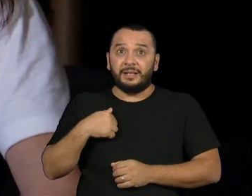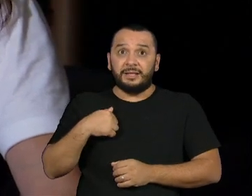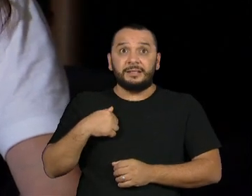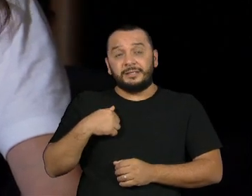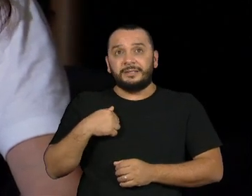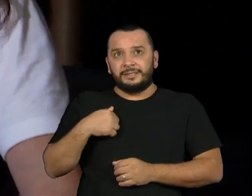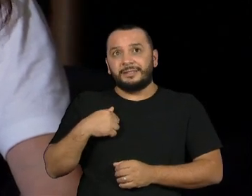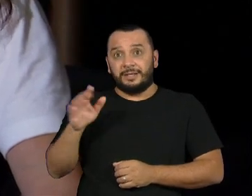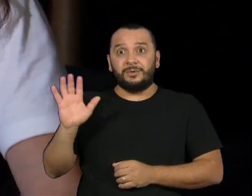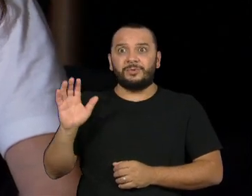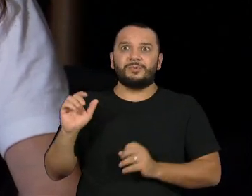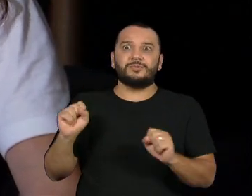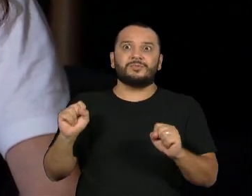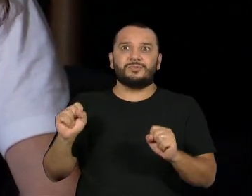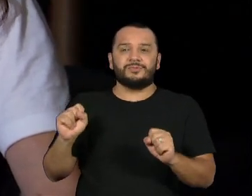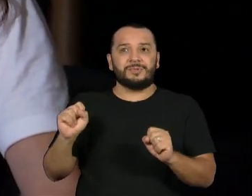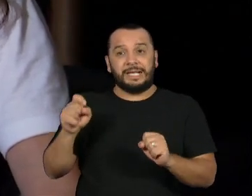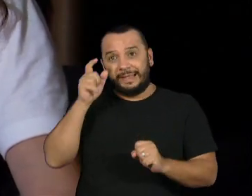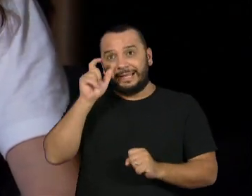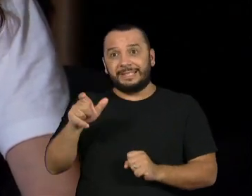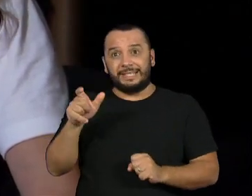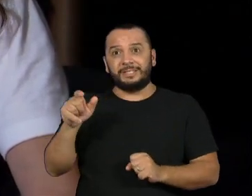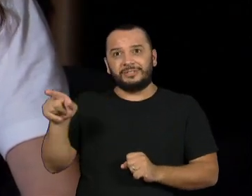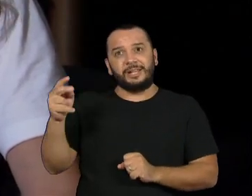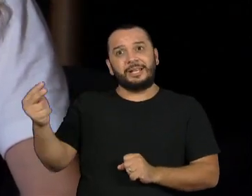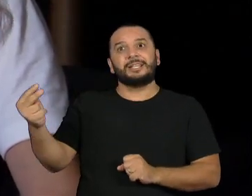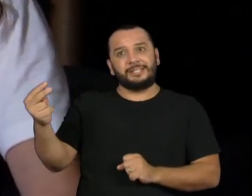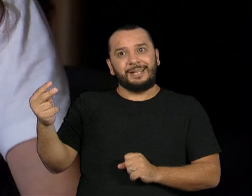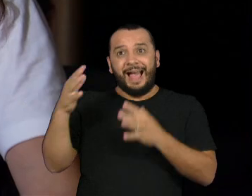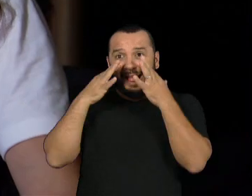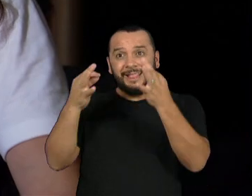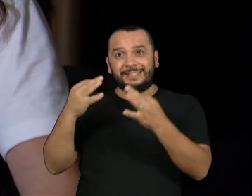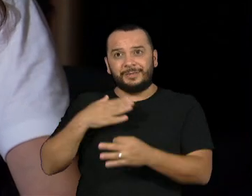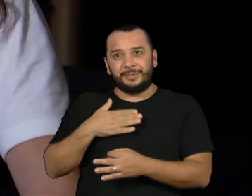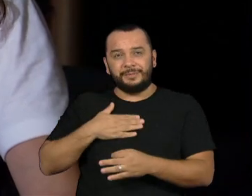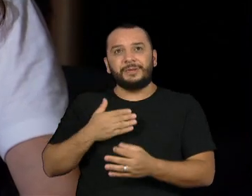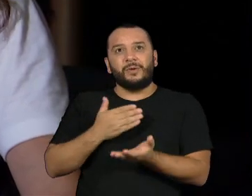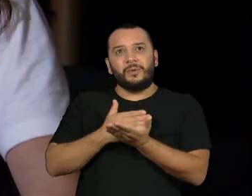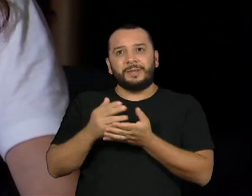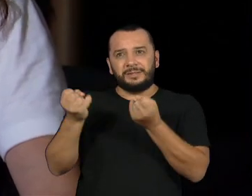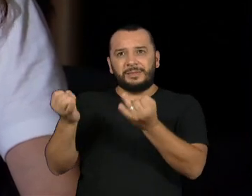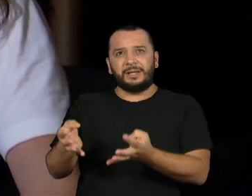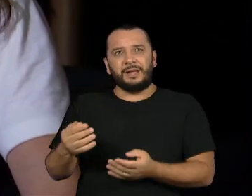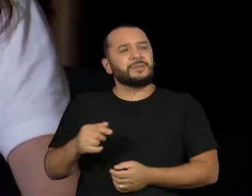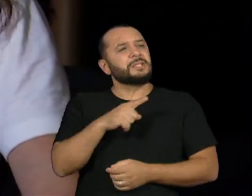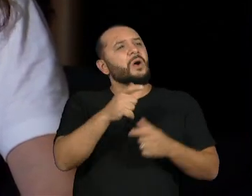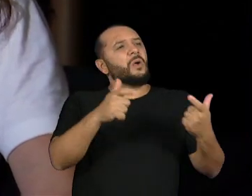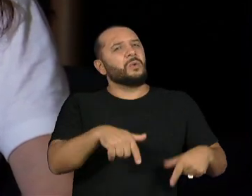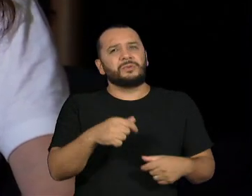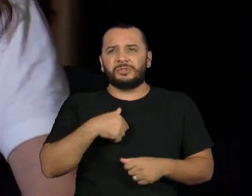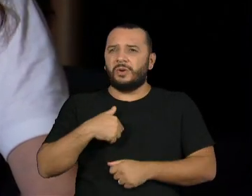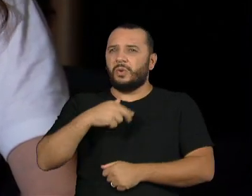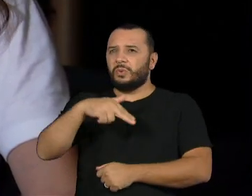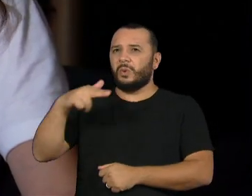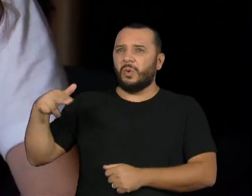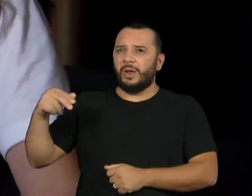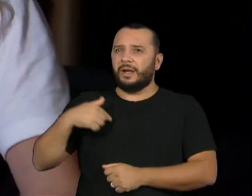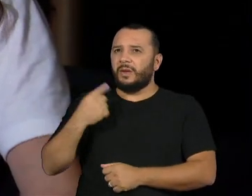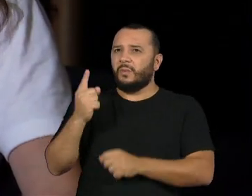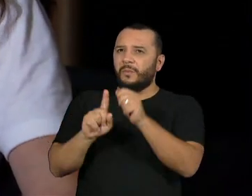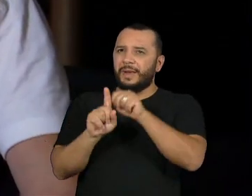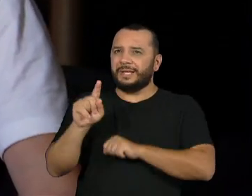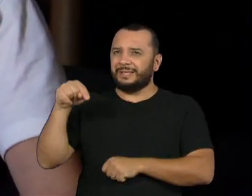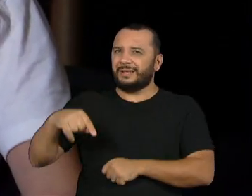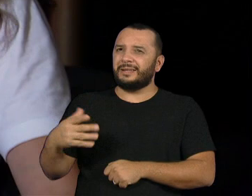assim, ganhei essa atenção. Aí eu começo a explicar um pouco. Aí ele fala, mas você tá onde? Eu tô na Noruega, pai, já faz um mês.